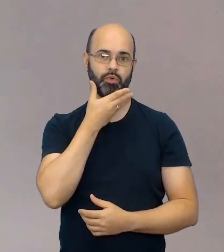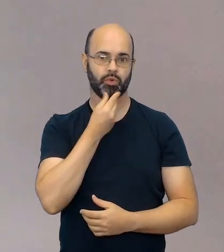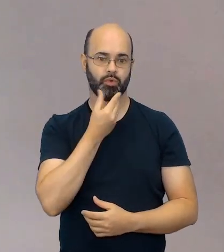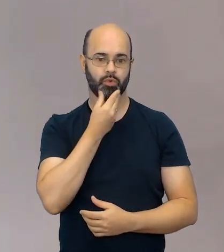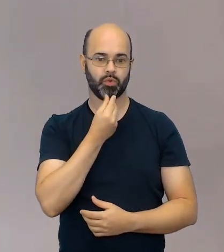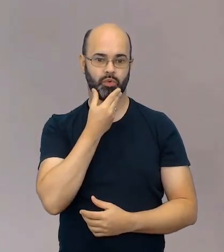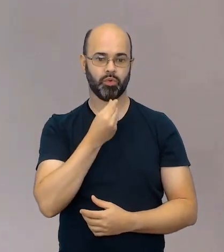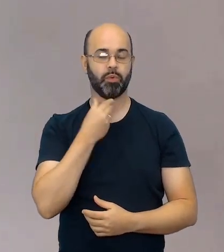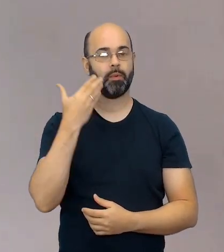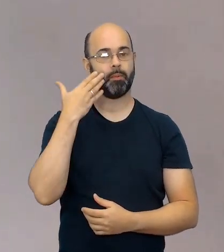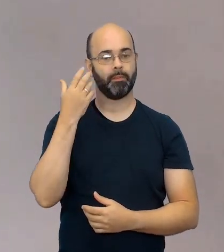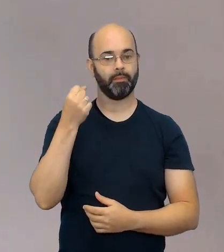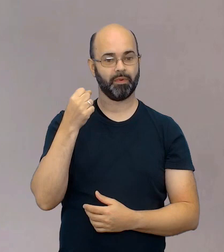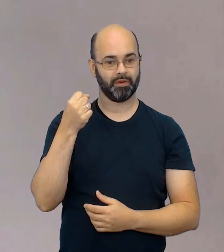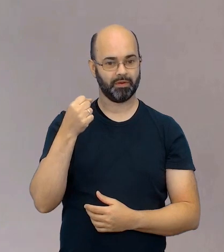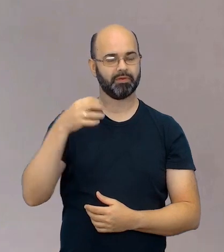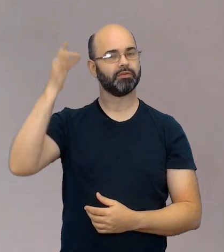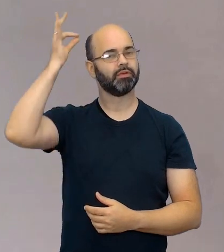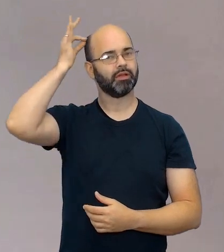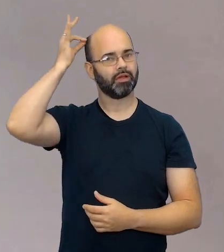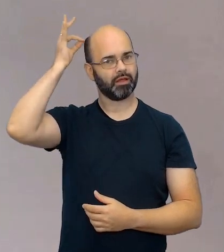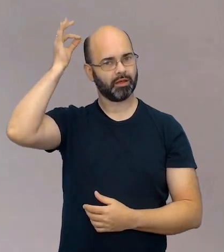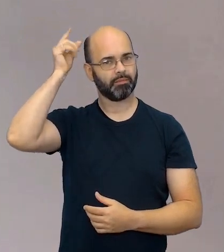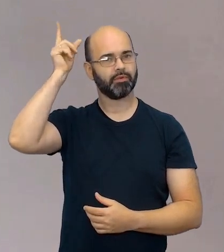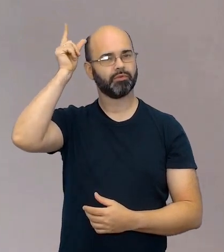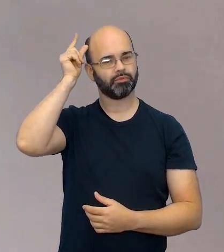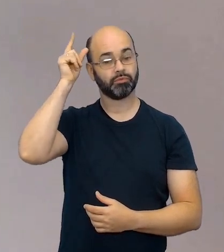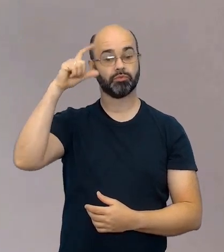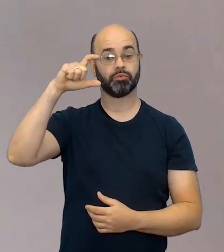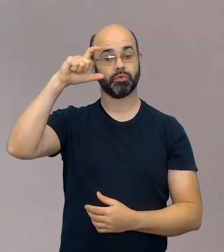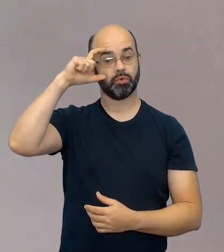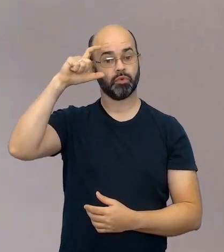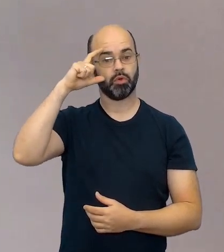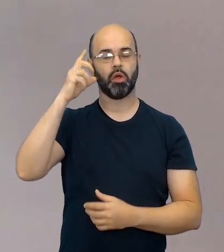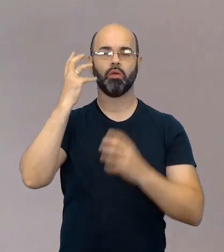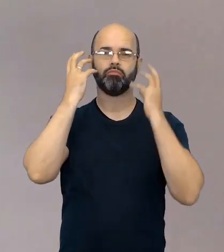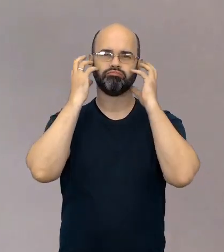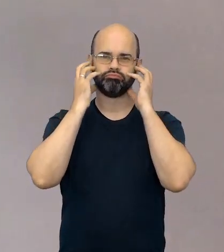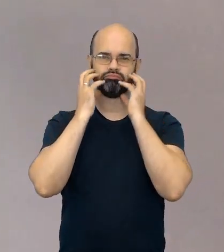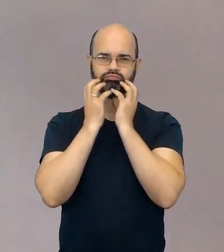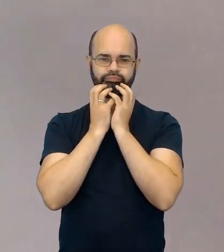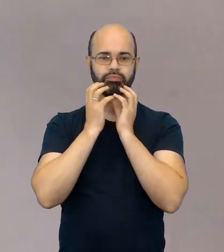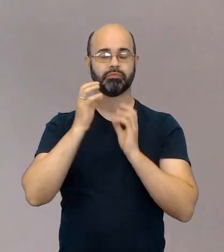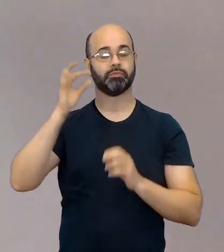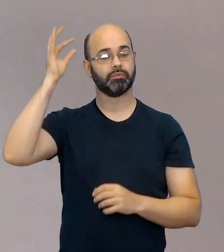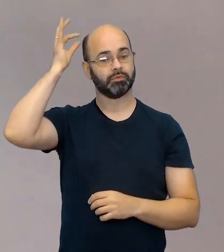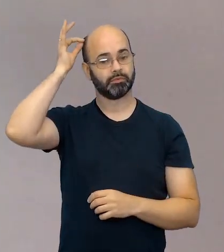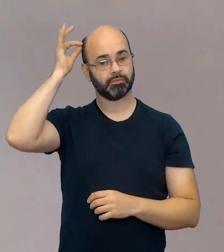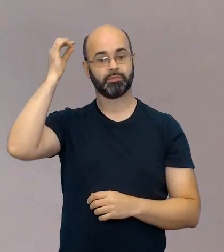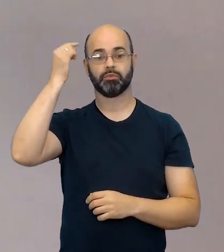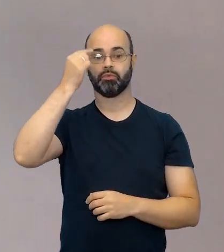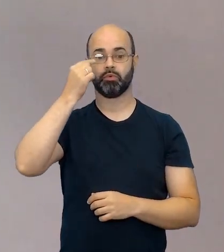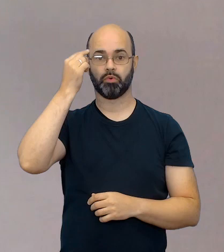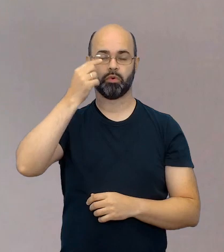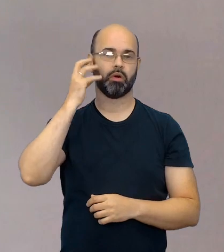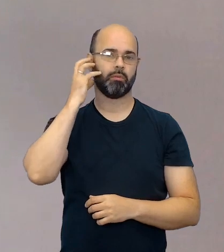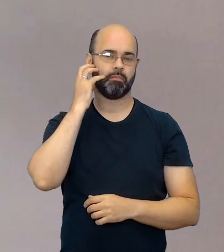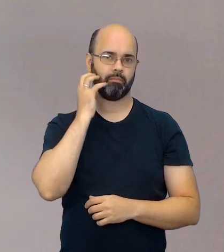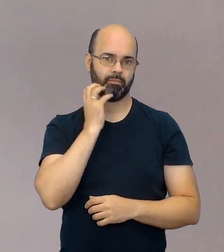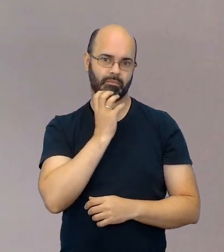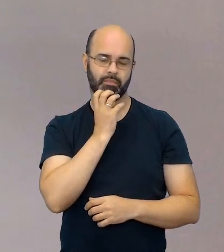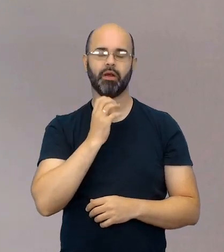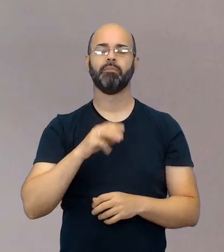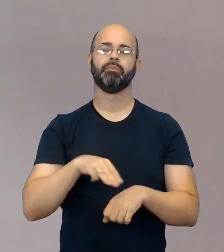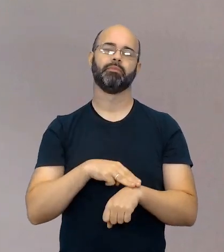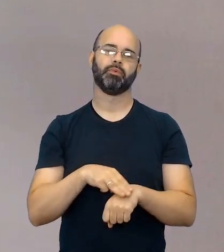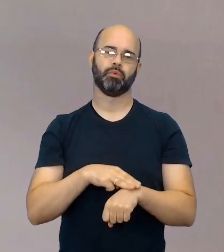pele, sou homem branco, meus cabelos são curtos, uso óculos, barba, meus cabelos, meus olhos e minha barba são castanhos, né?